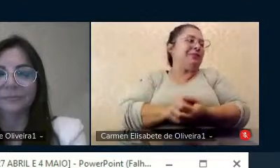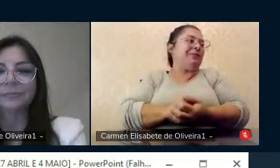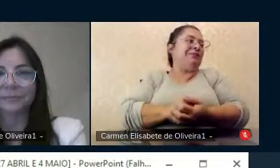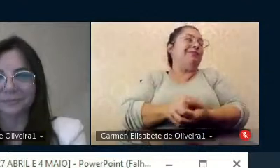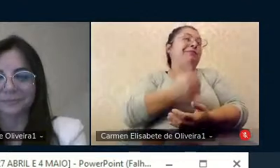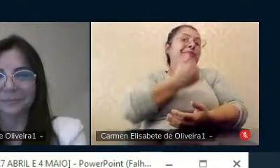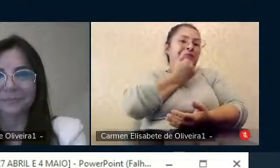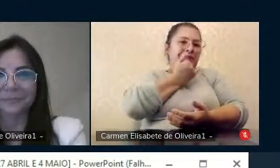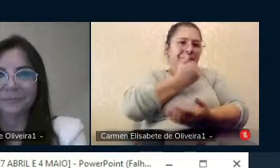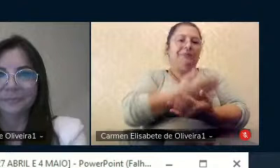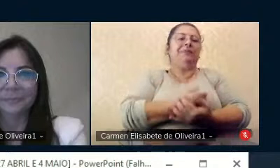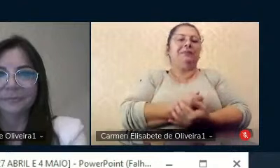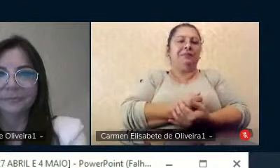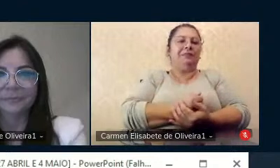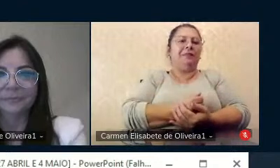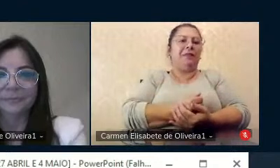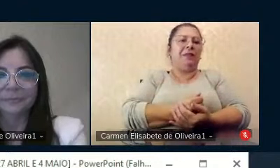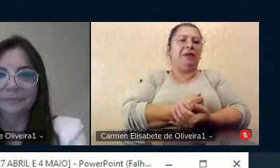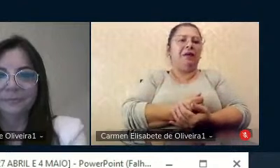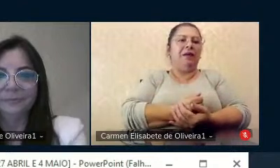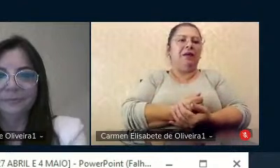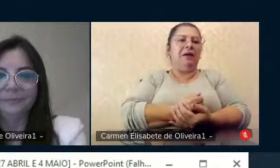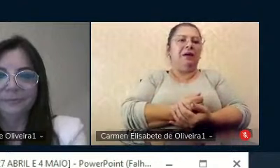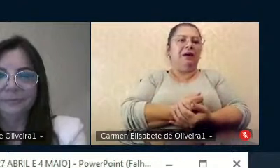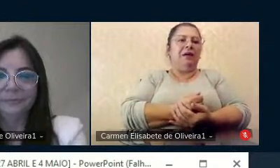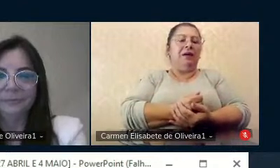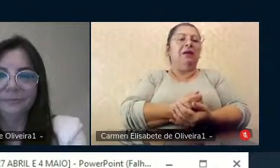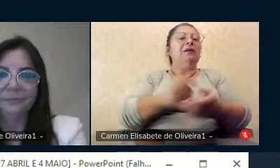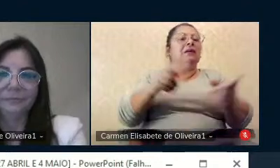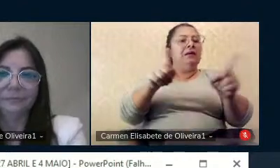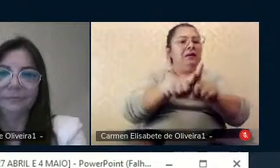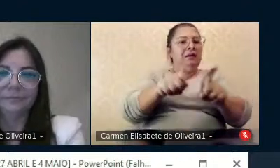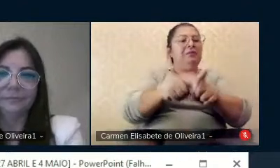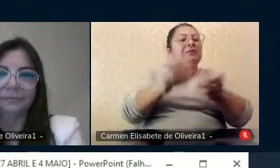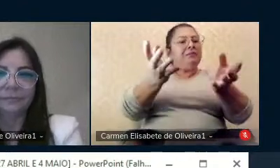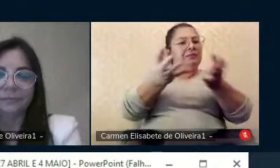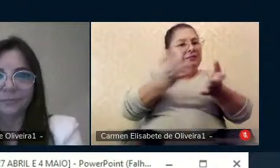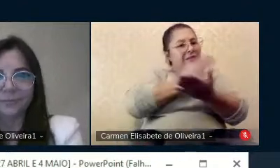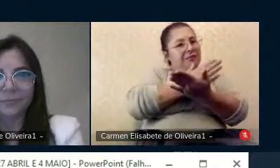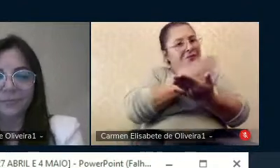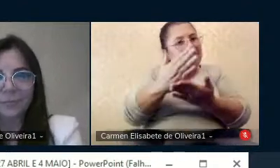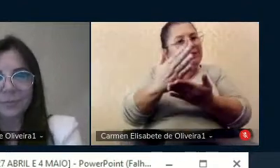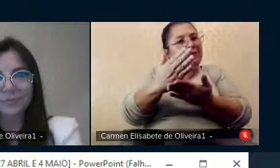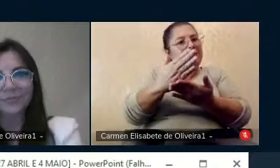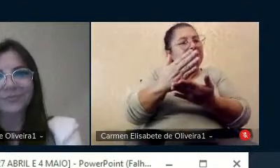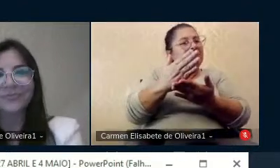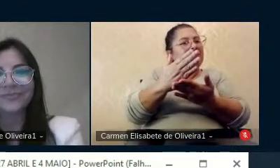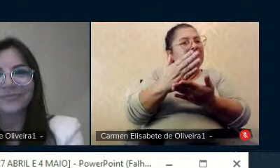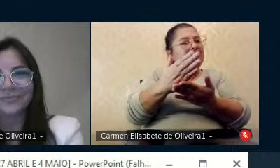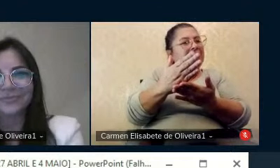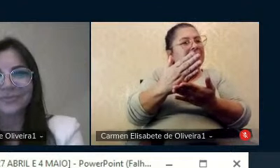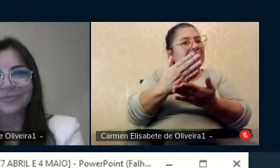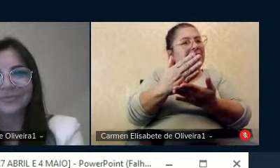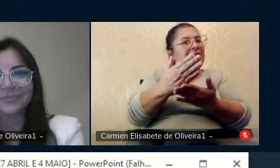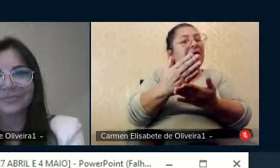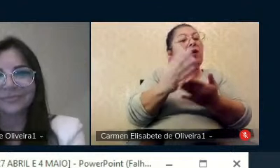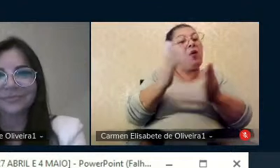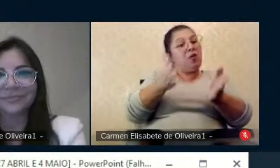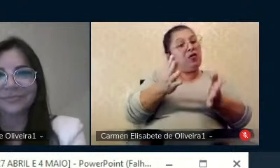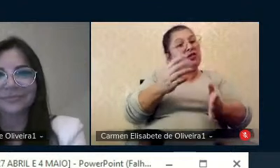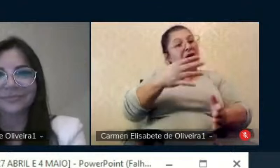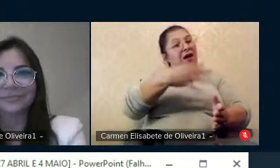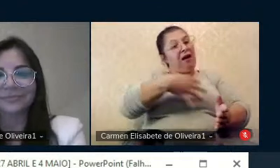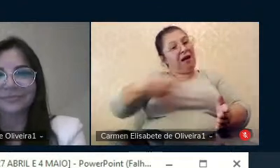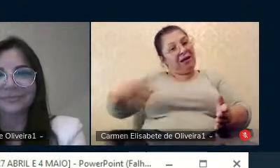Desculpe. E eu queria começar, eu acho que cabe muito bem um haikai da